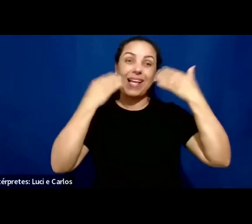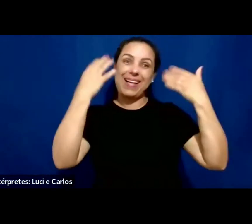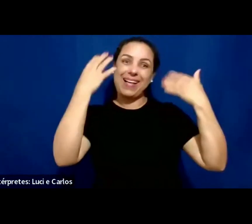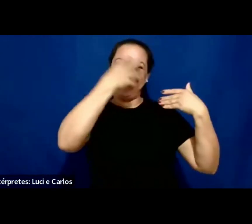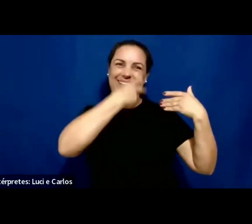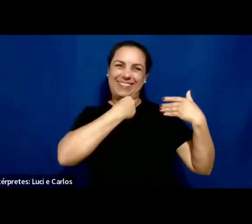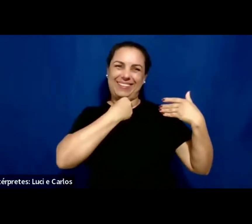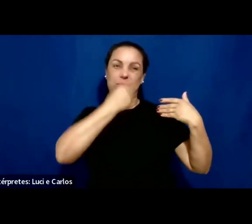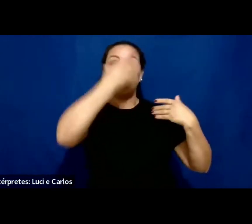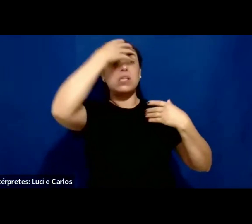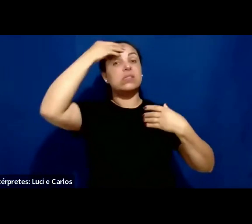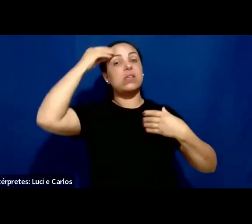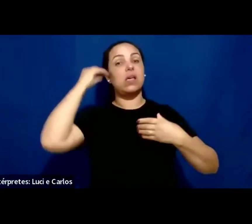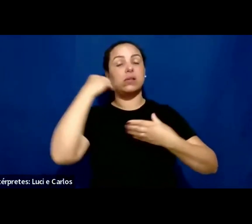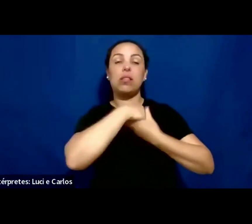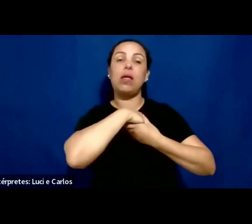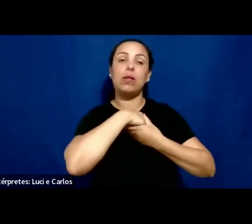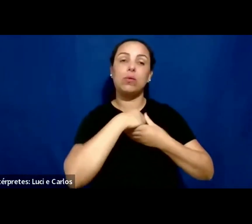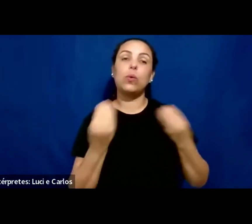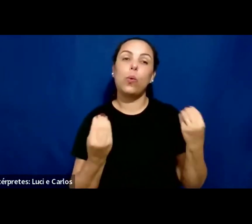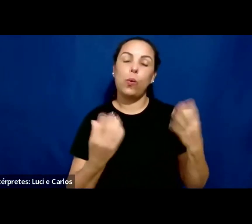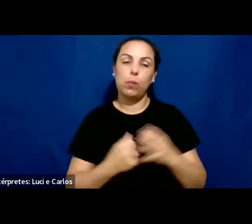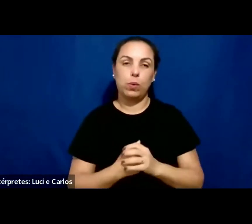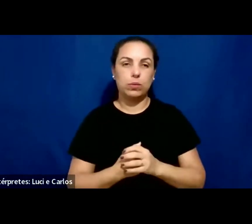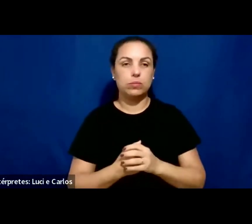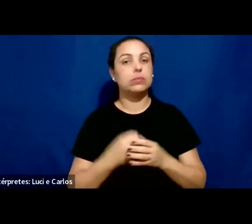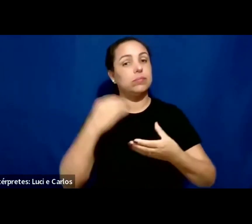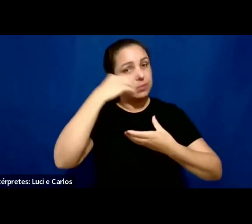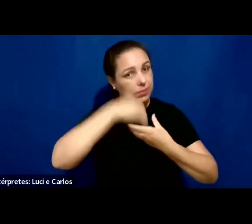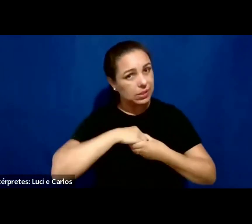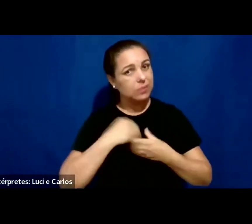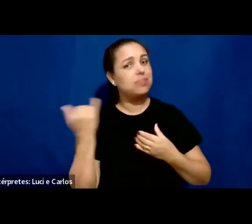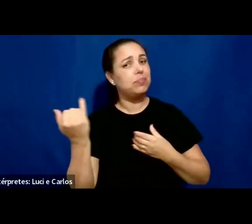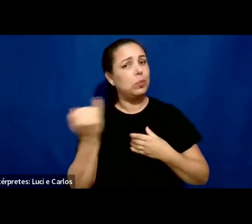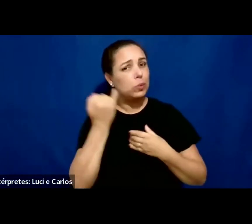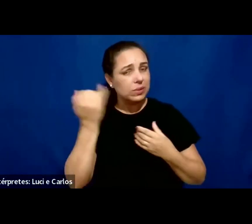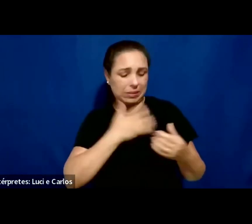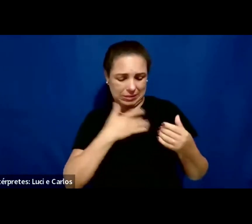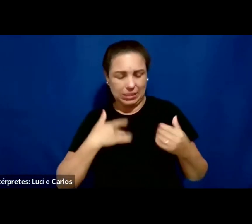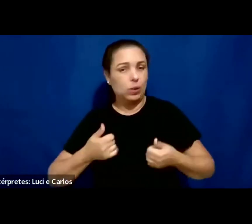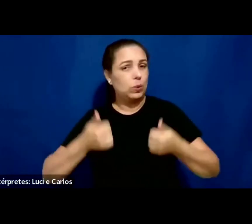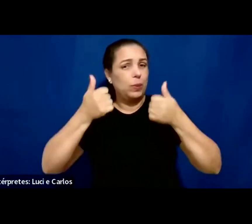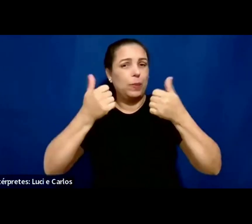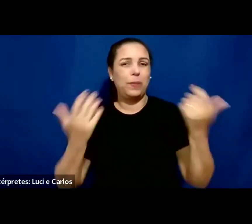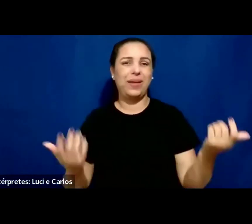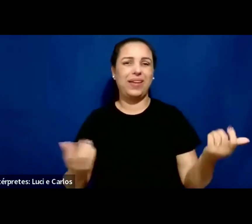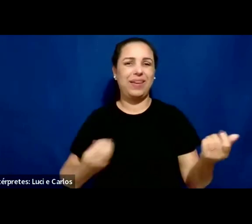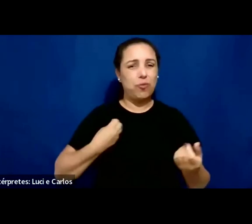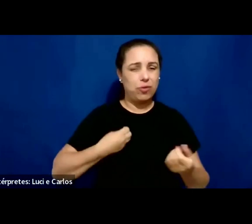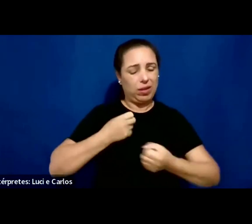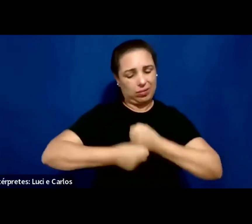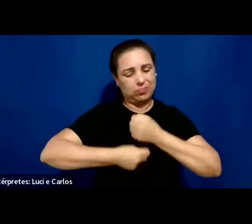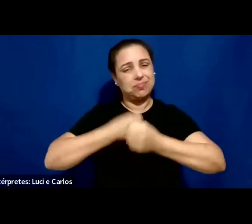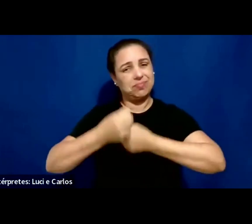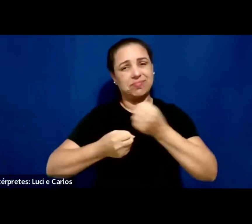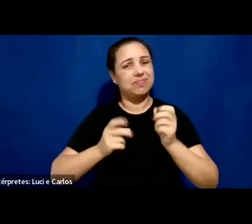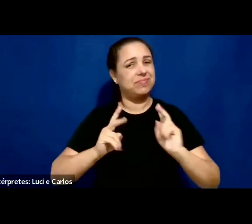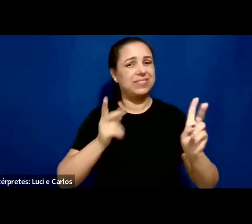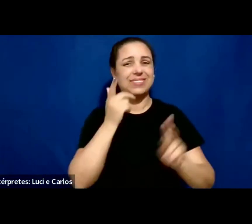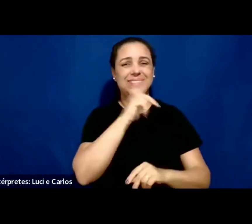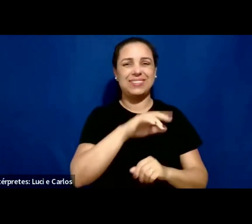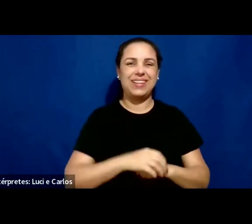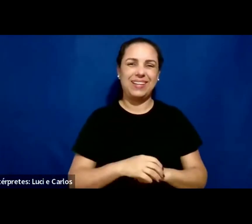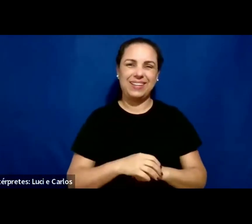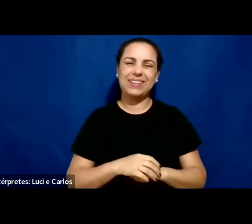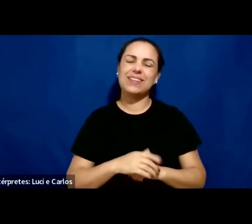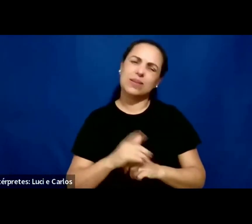resto, tá? Então, gente, ó, água tratada magneticamente para o intestino começar a funcionar. Eu espero